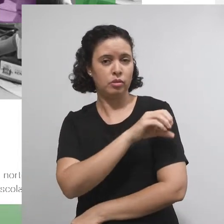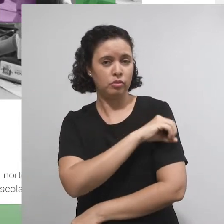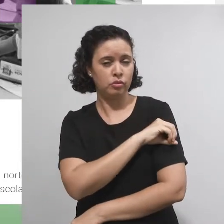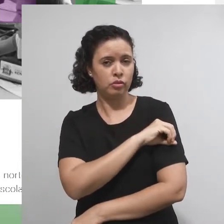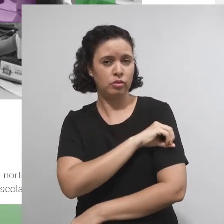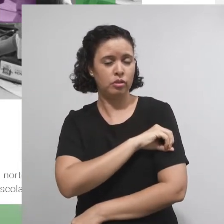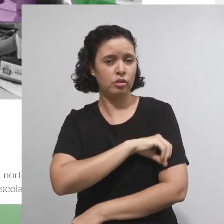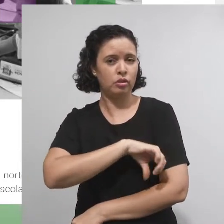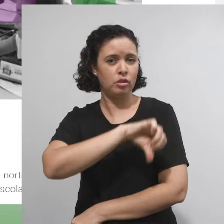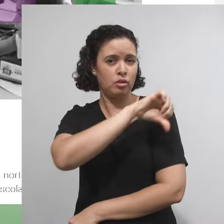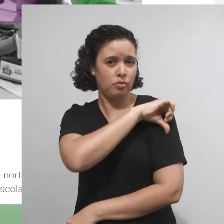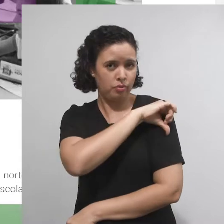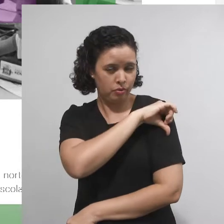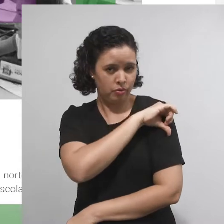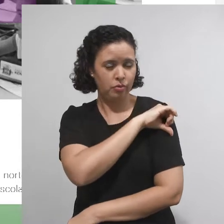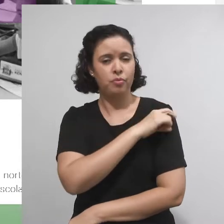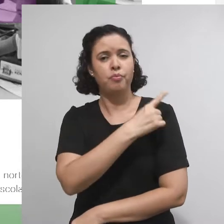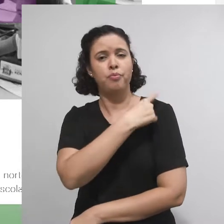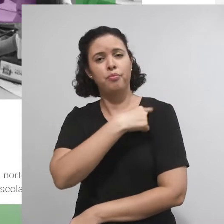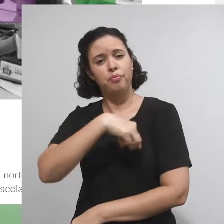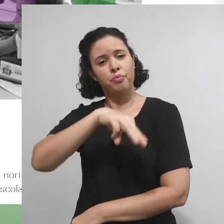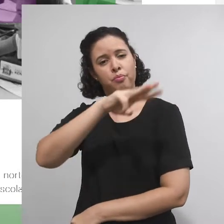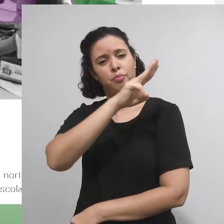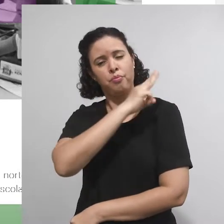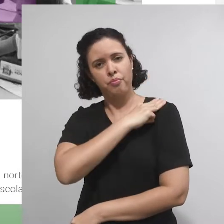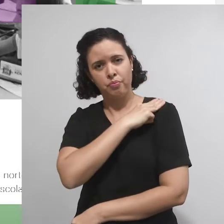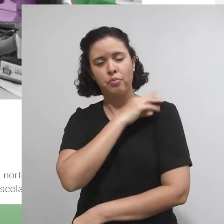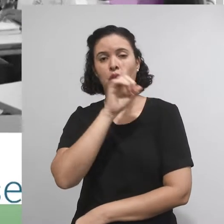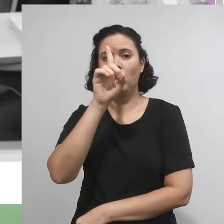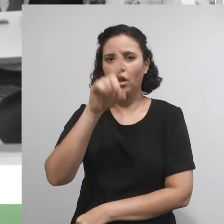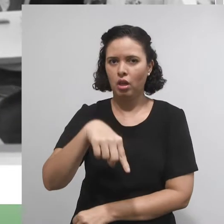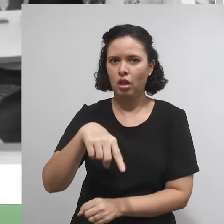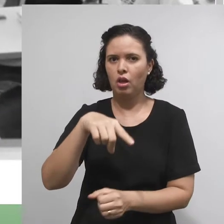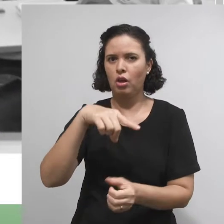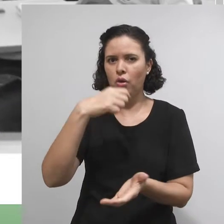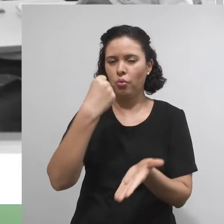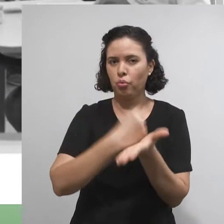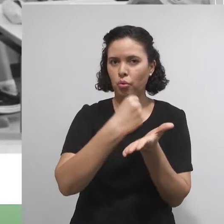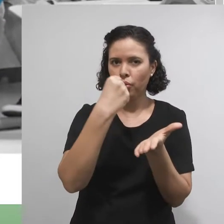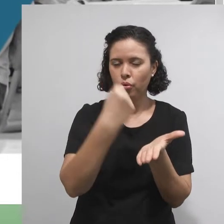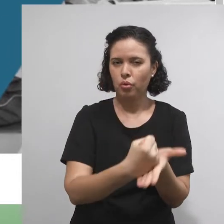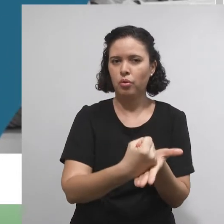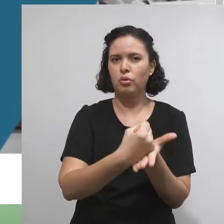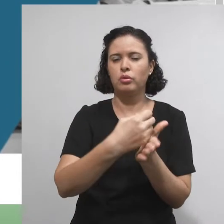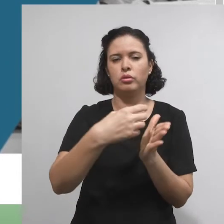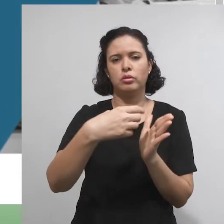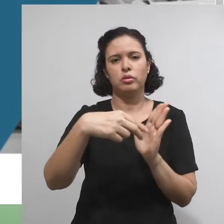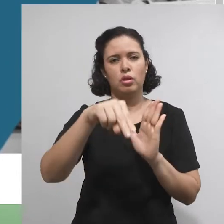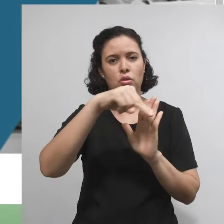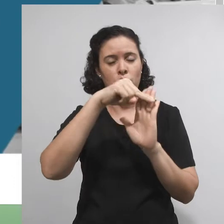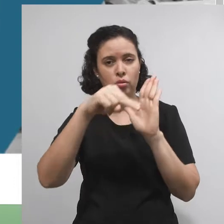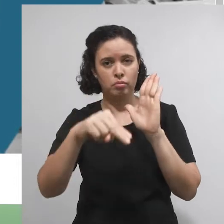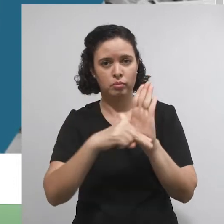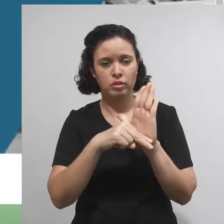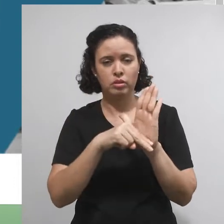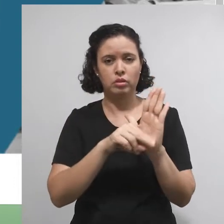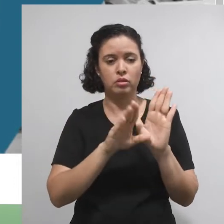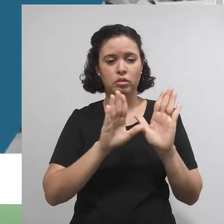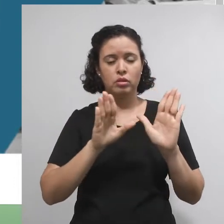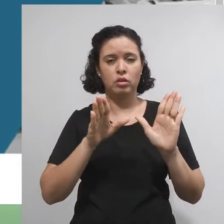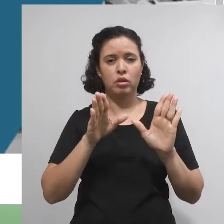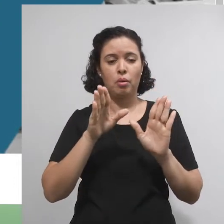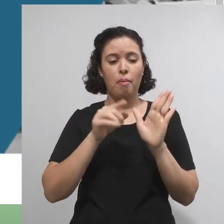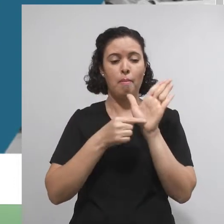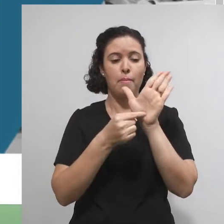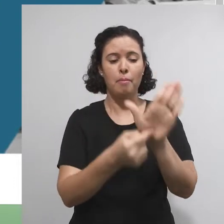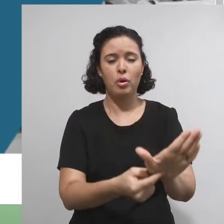é um documento de caráter normativo. Então, prestem atenção, um caráter normativo que define o